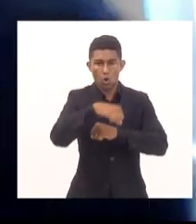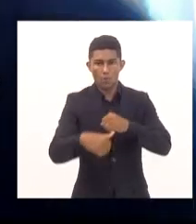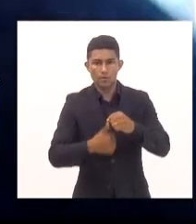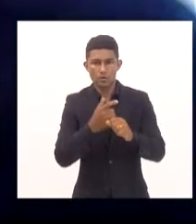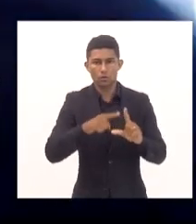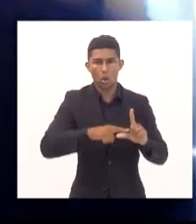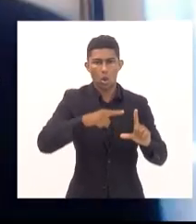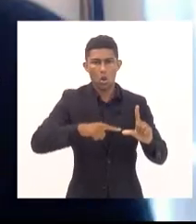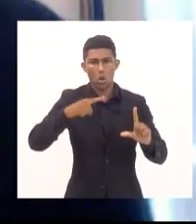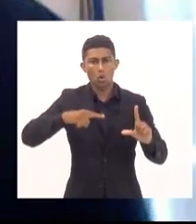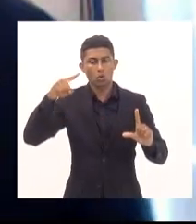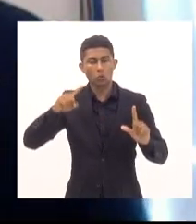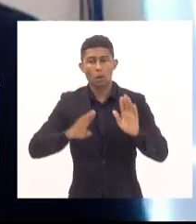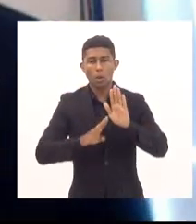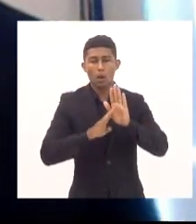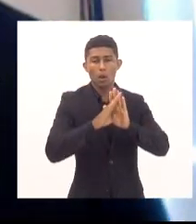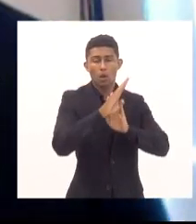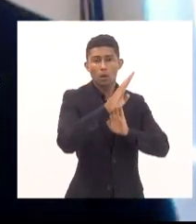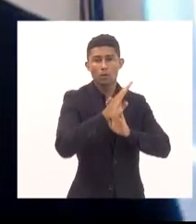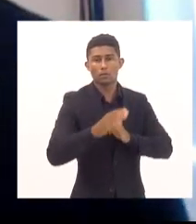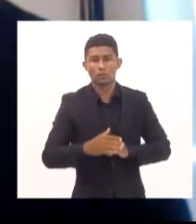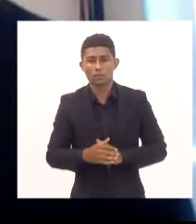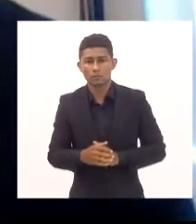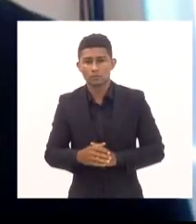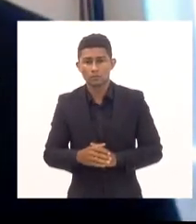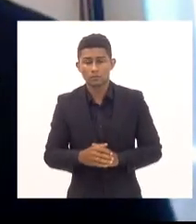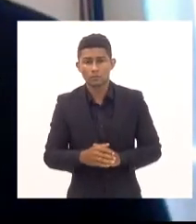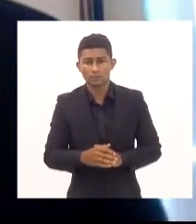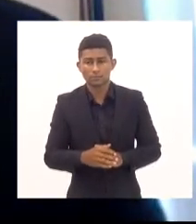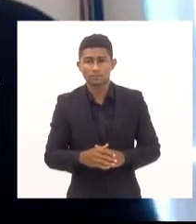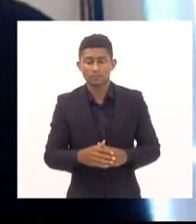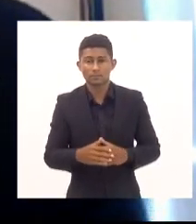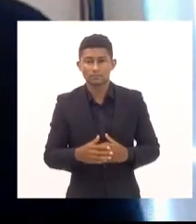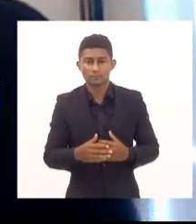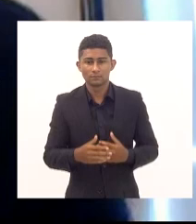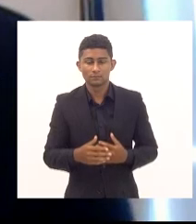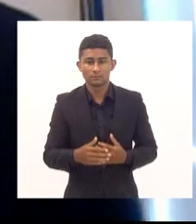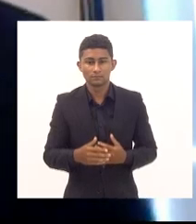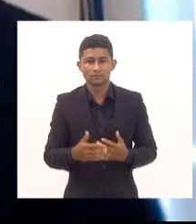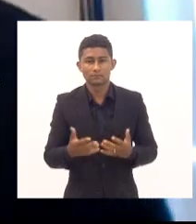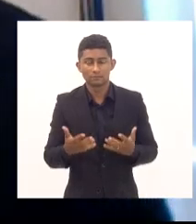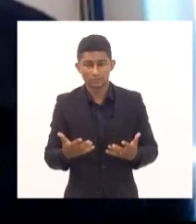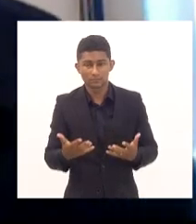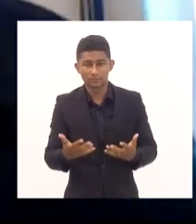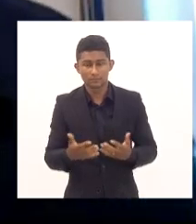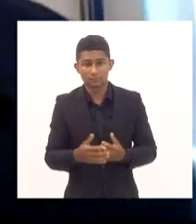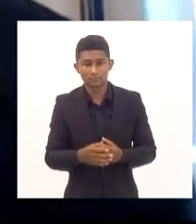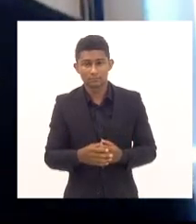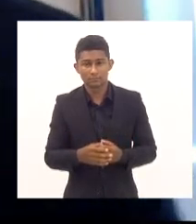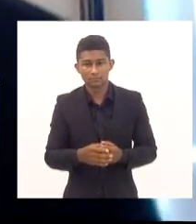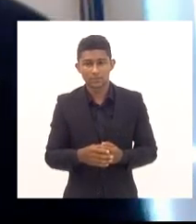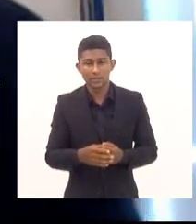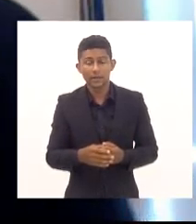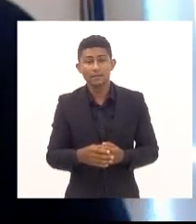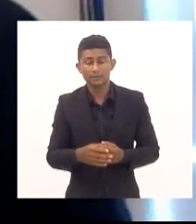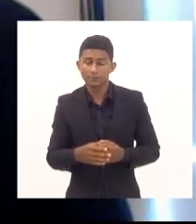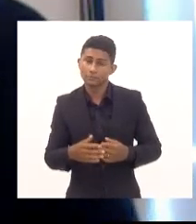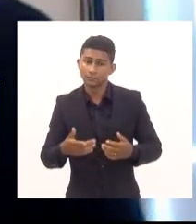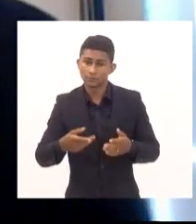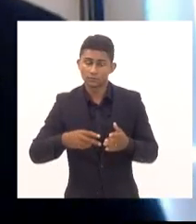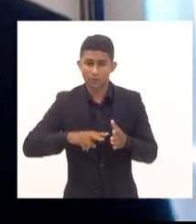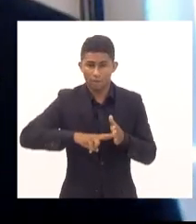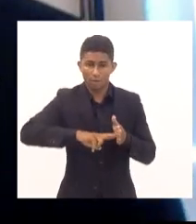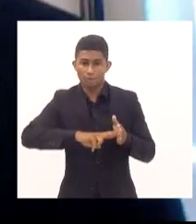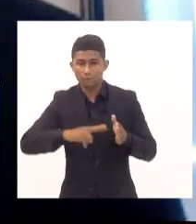mas continuamos num cenário no Brasil inteiro muito grave. A gente não sabe se vão vir novas variantes mais letais, se vão vir